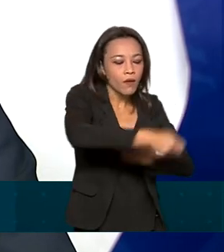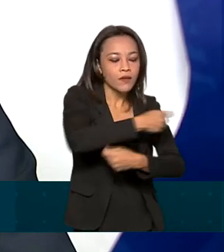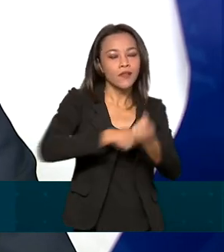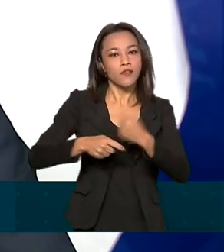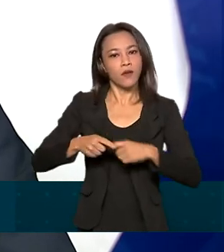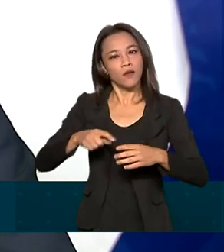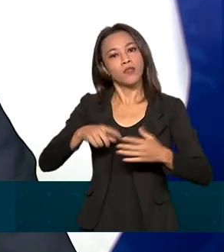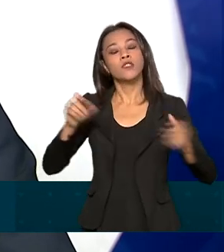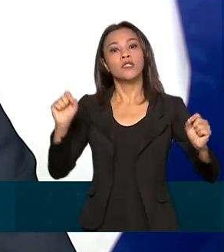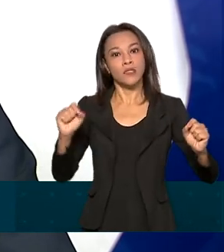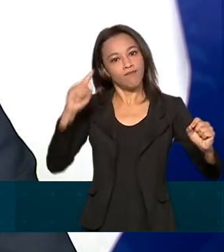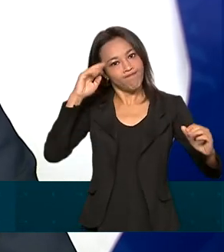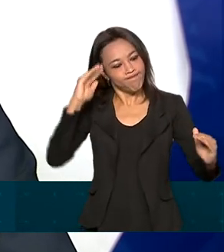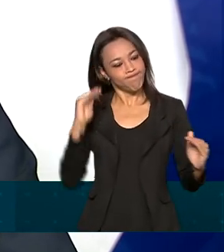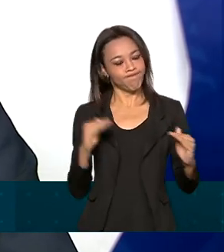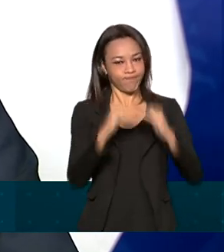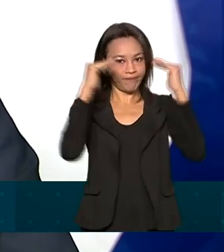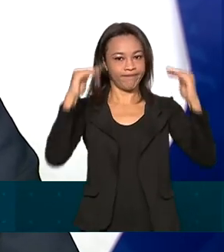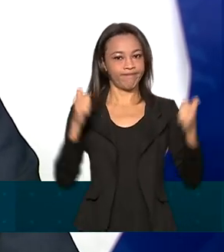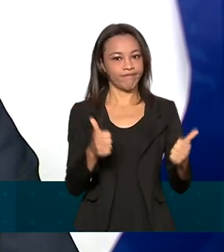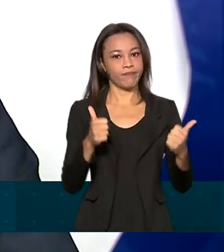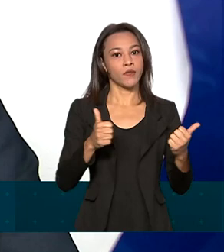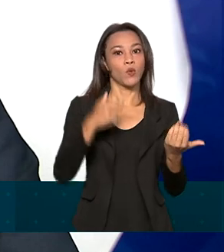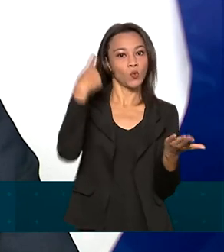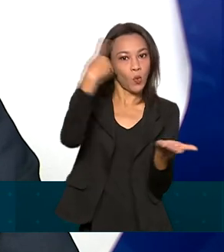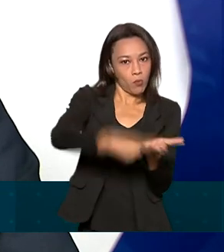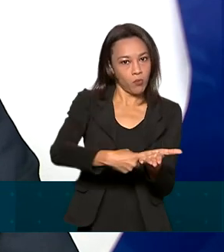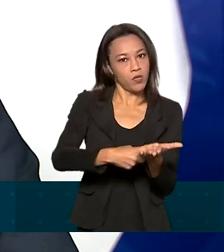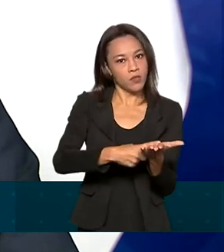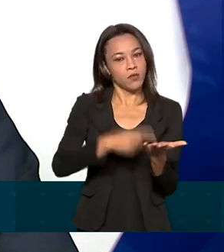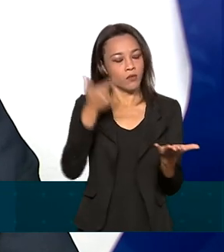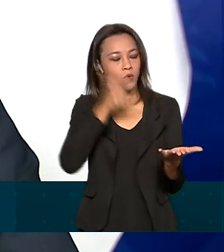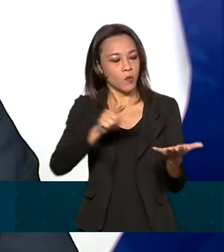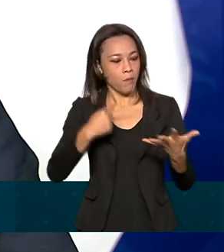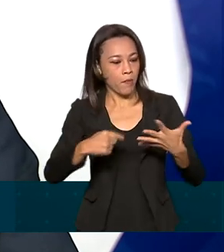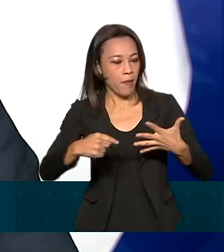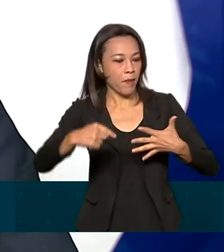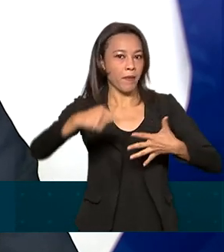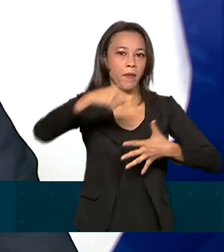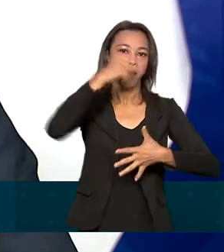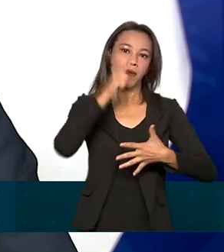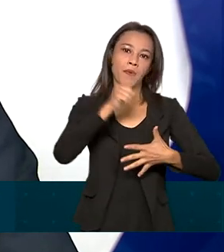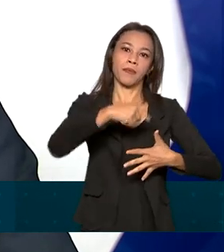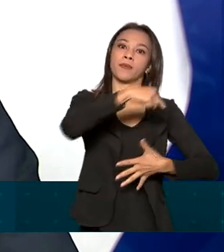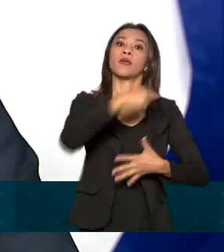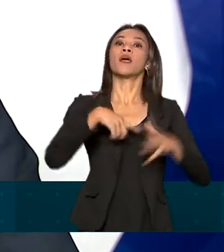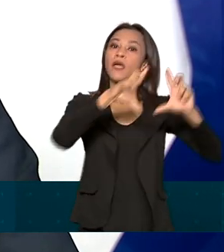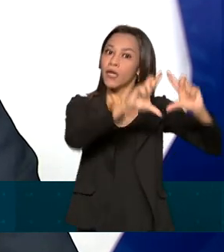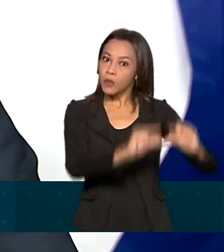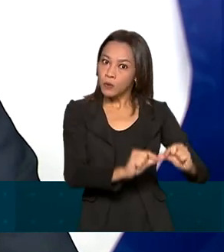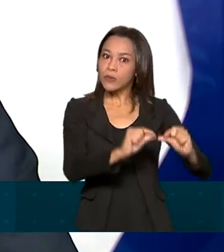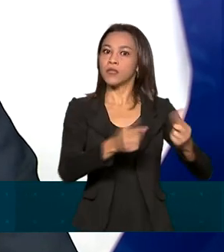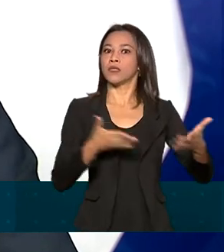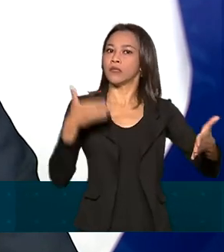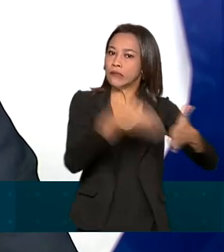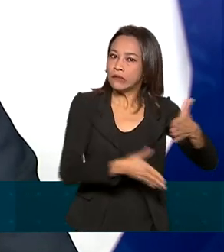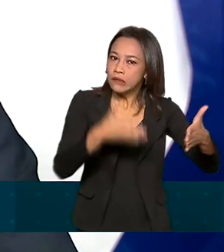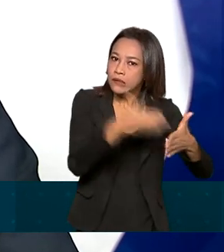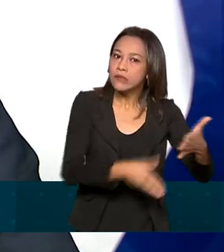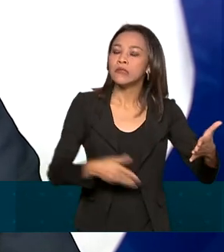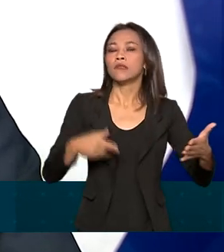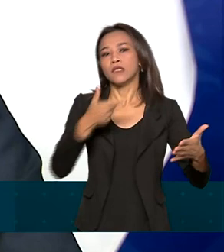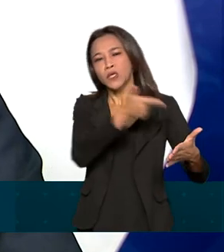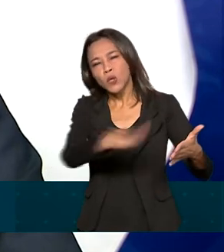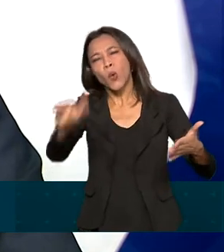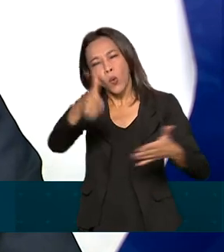os acordos comerciais pendentes. Ao mesmo tempo em que trabalhamos para reduzir tarifas e eliminar outros